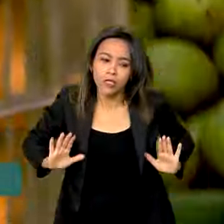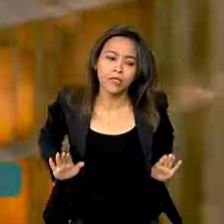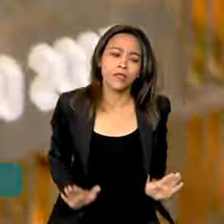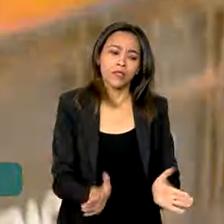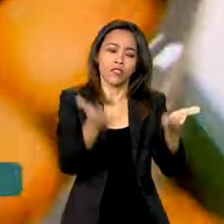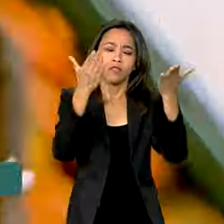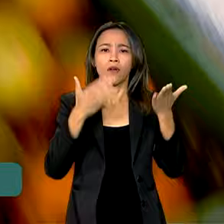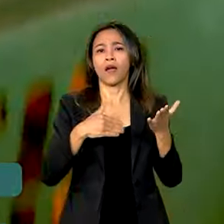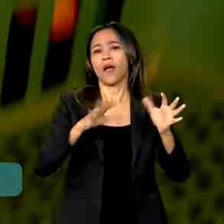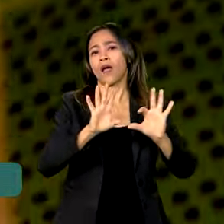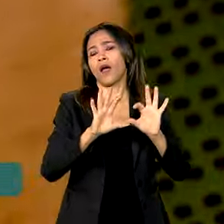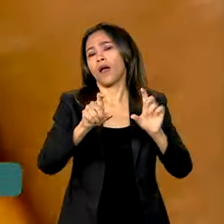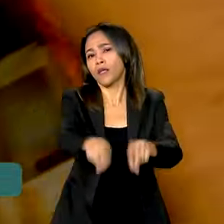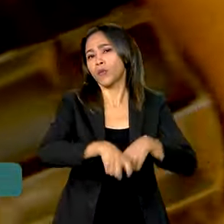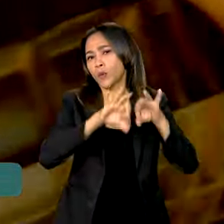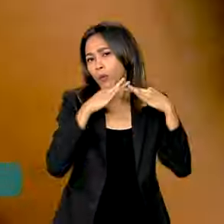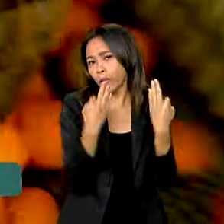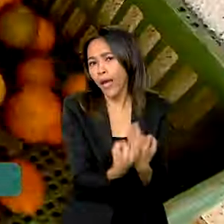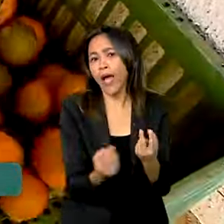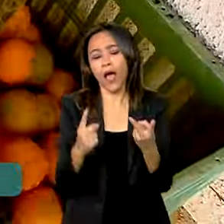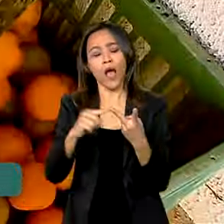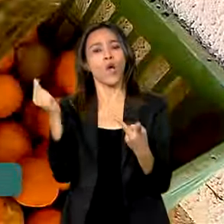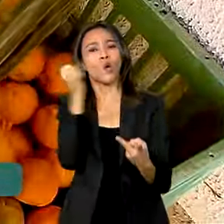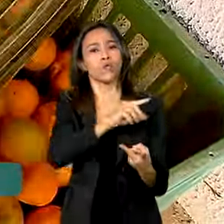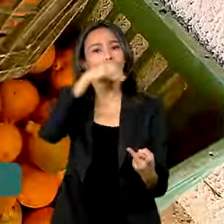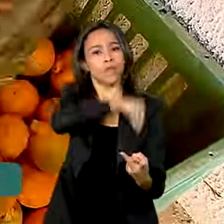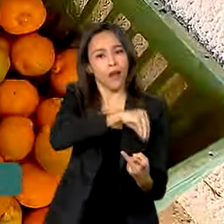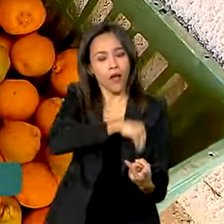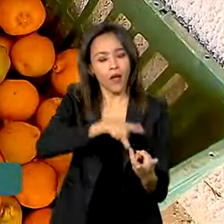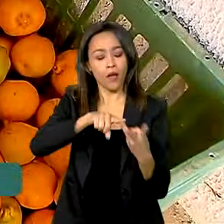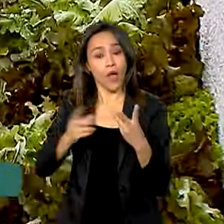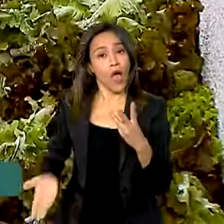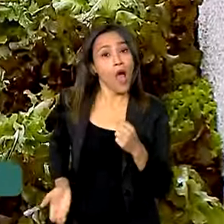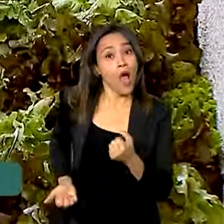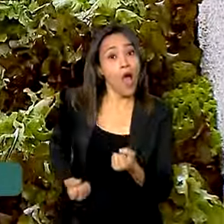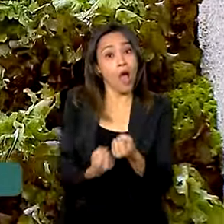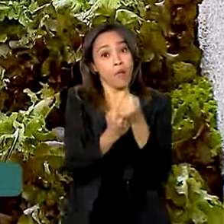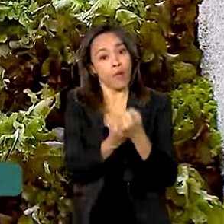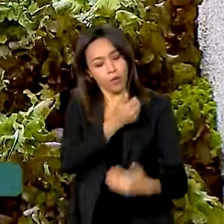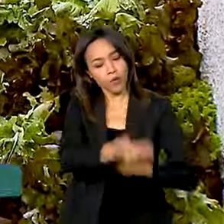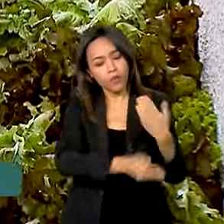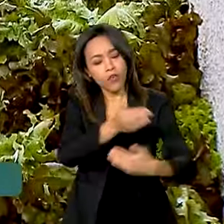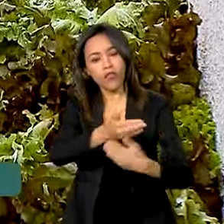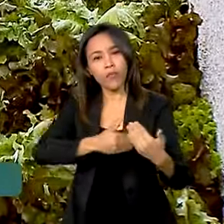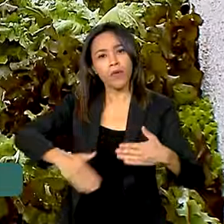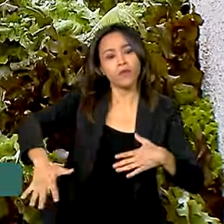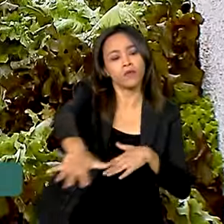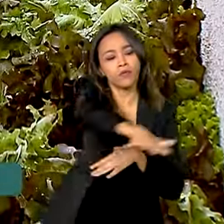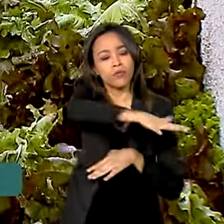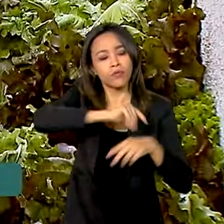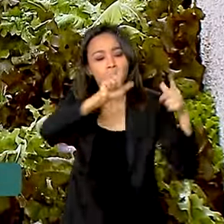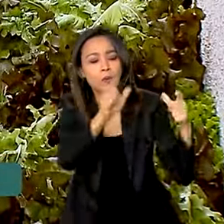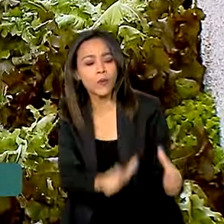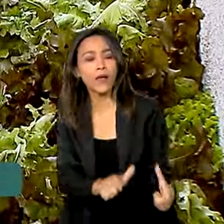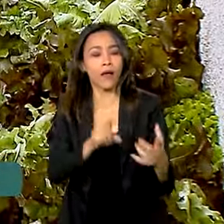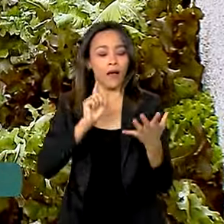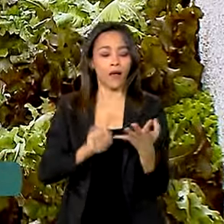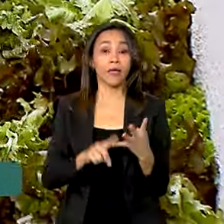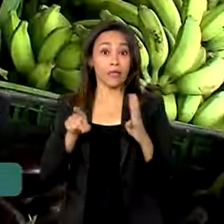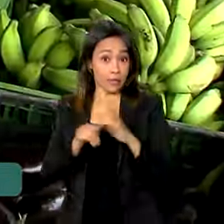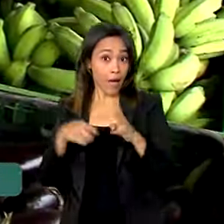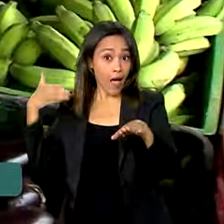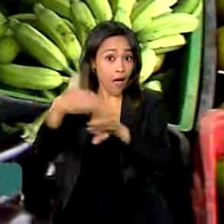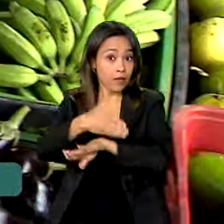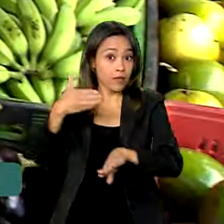gerar emprego, renda, ajudar no desenvolvimento da economia local, além de promover o